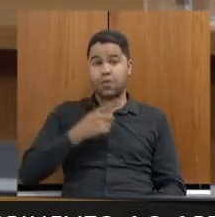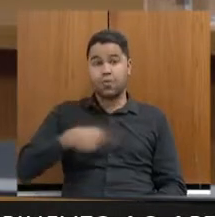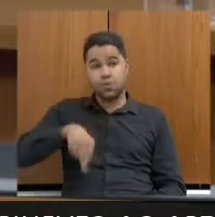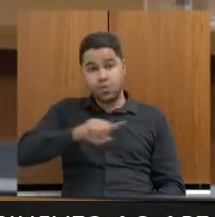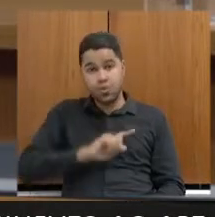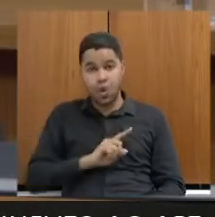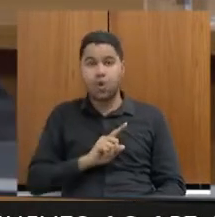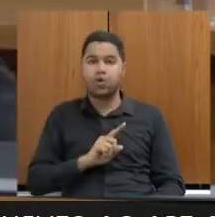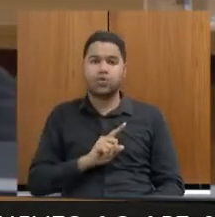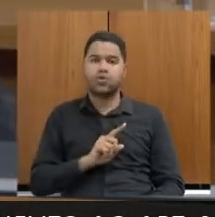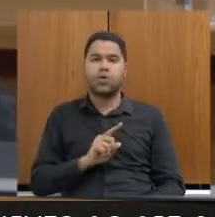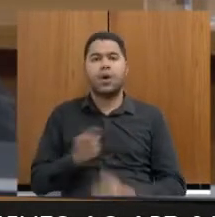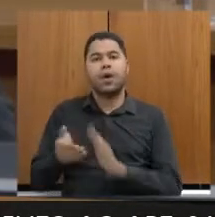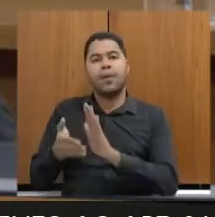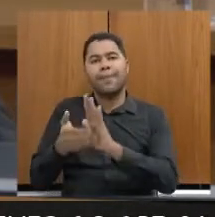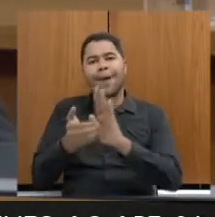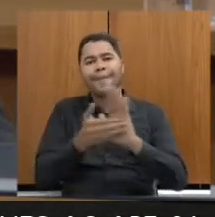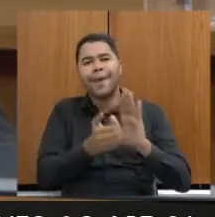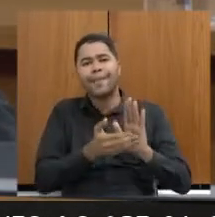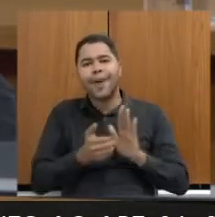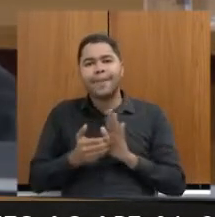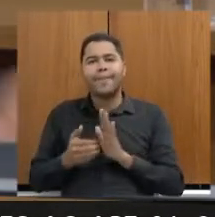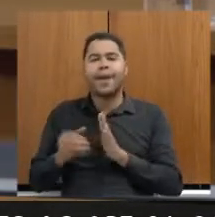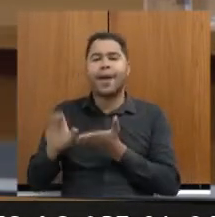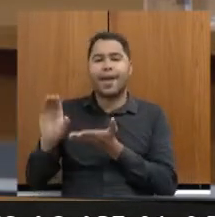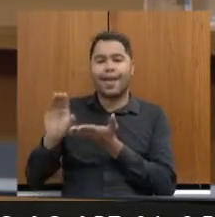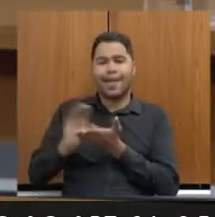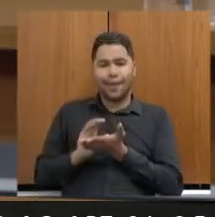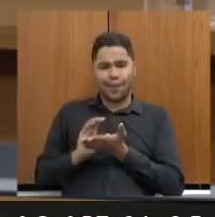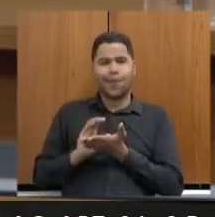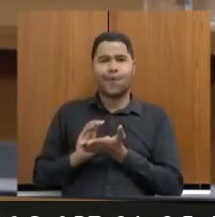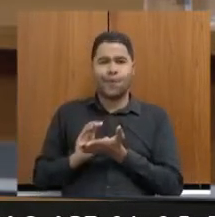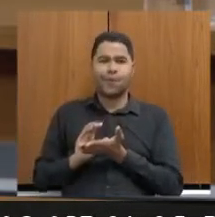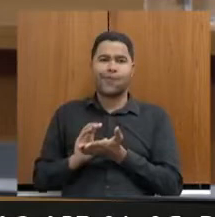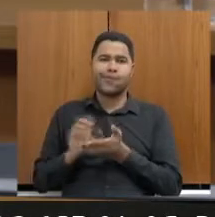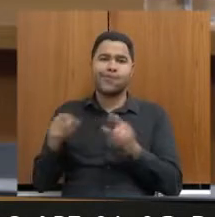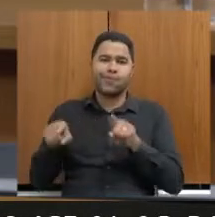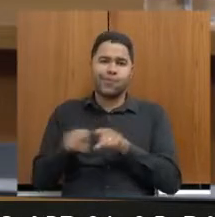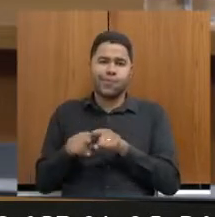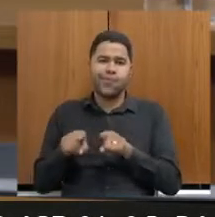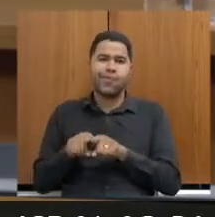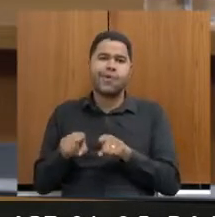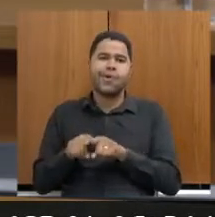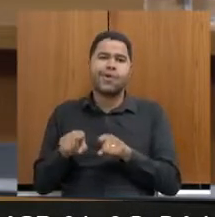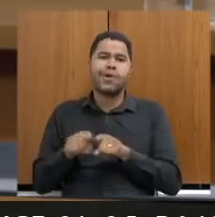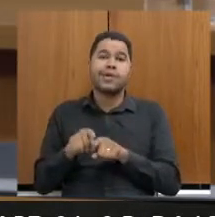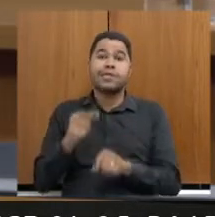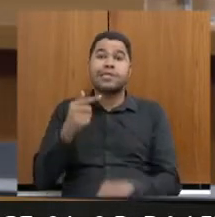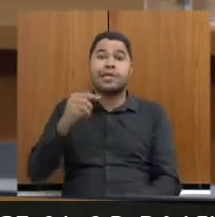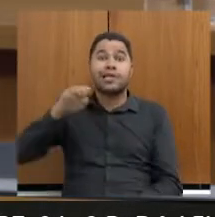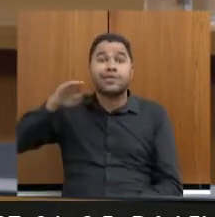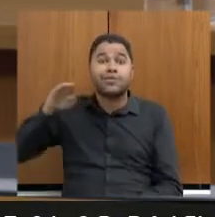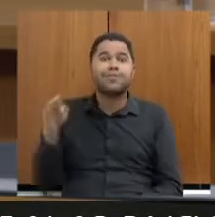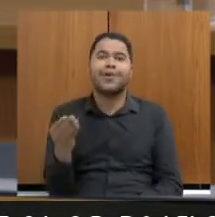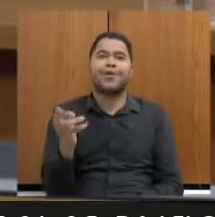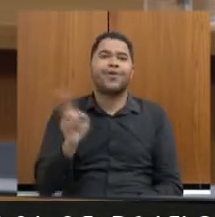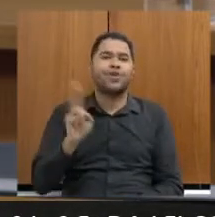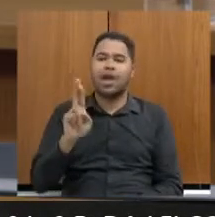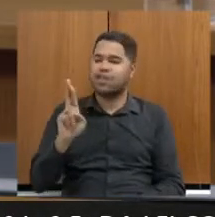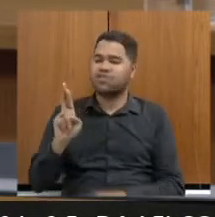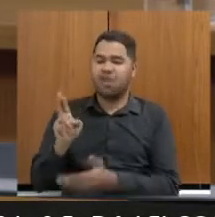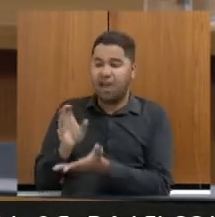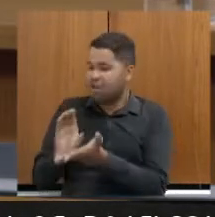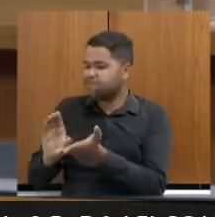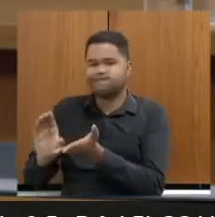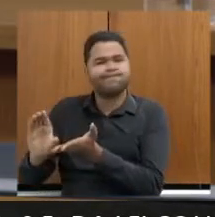tivemos aí a retirada de recursos dos hospitais e dos municípios de sete bilhões de reais